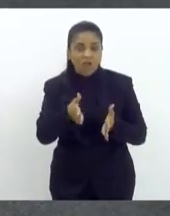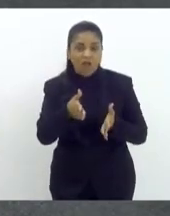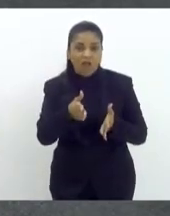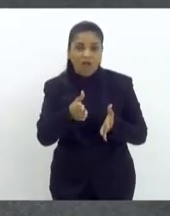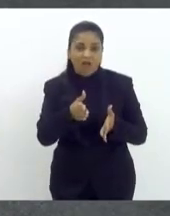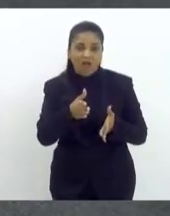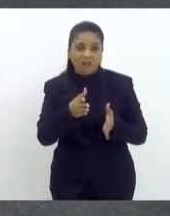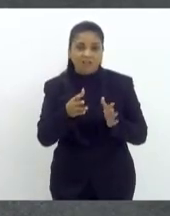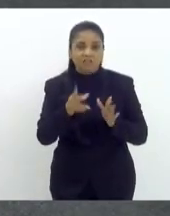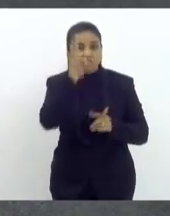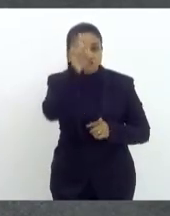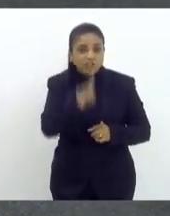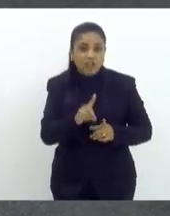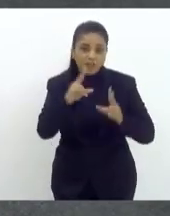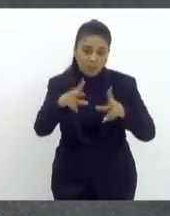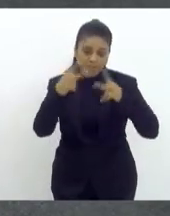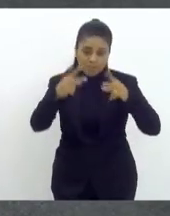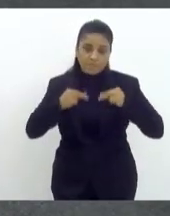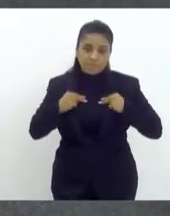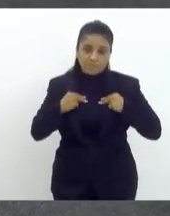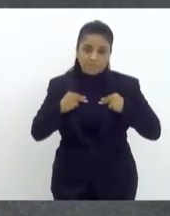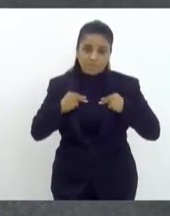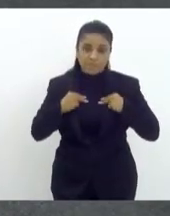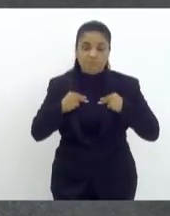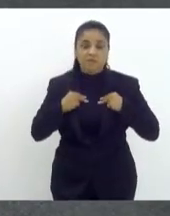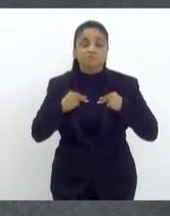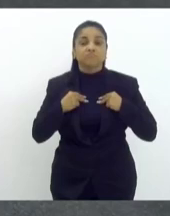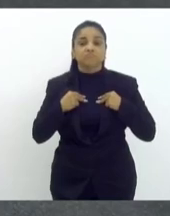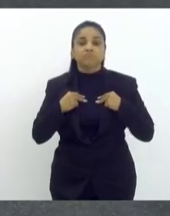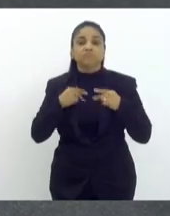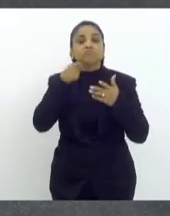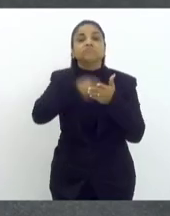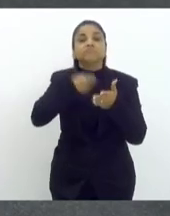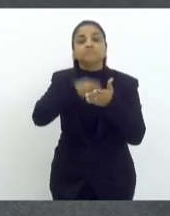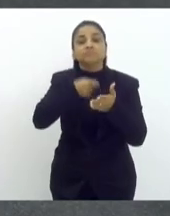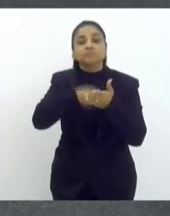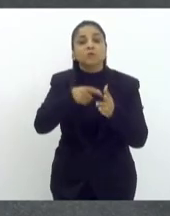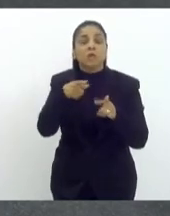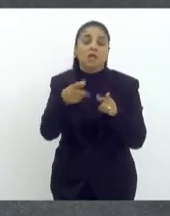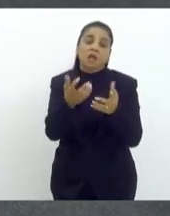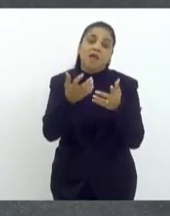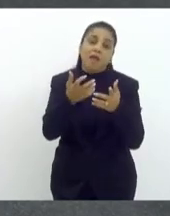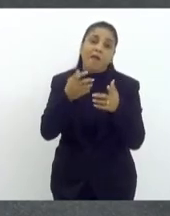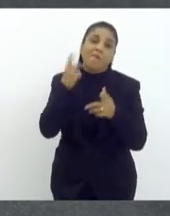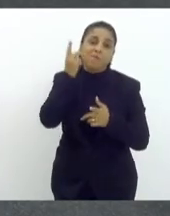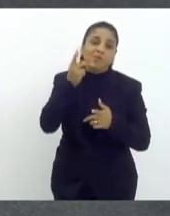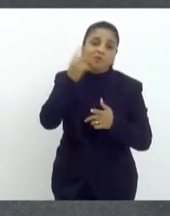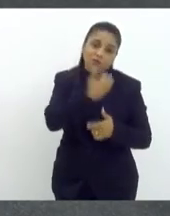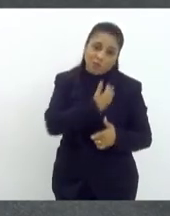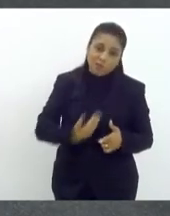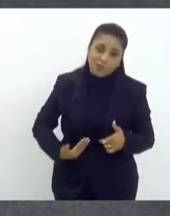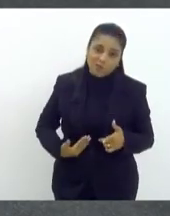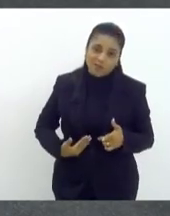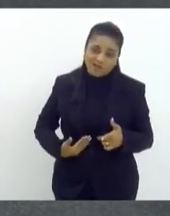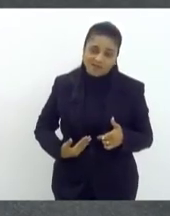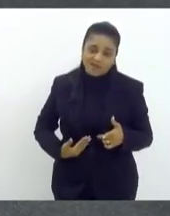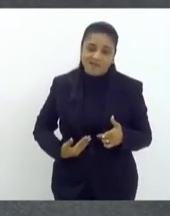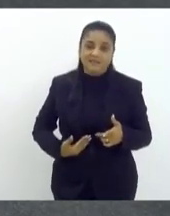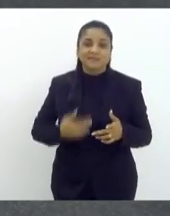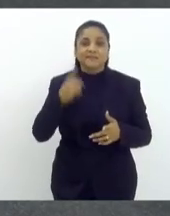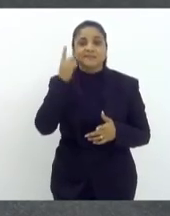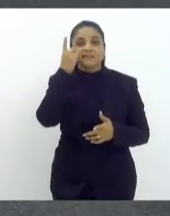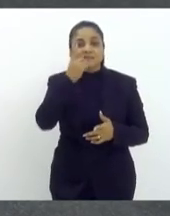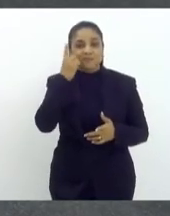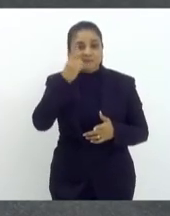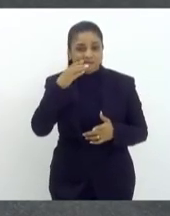um argumento mais do que meritório mas a gente reivindica porque a gente quer fazer política pública deputada Célia vejam